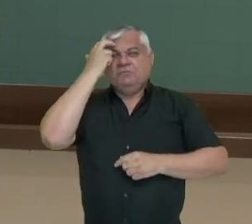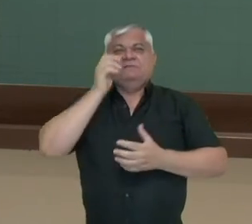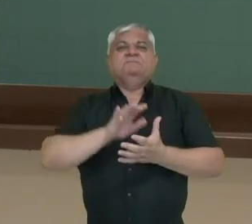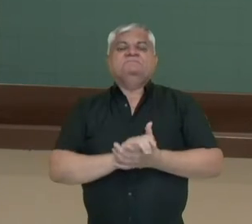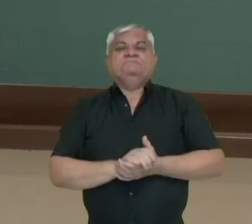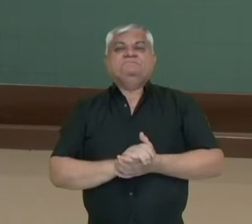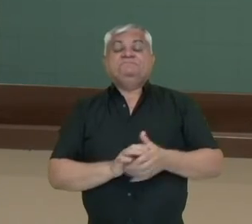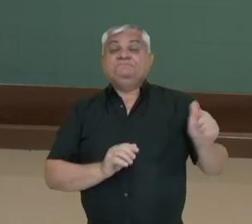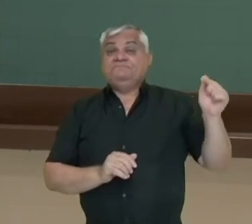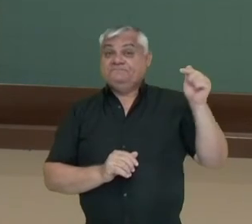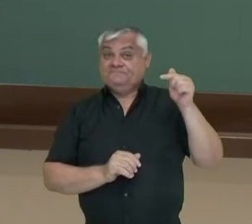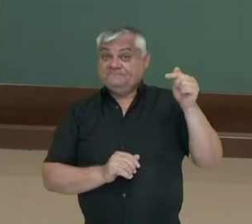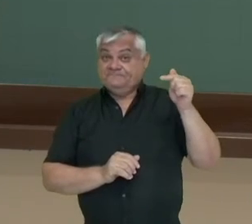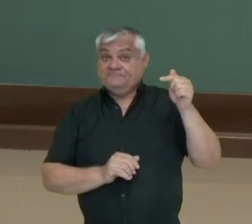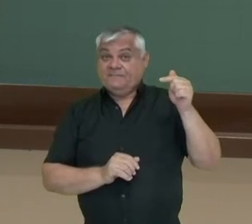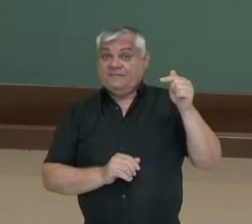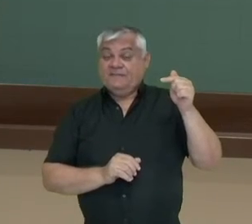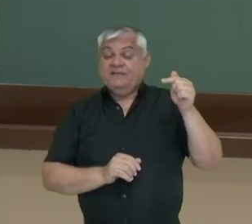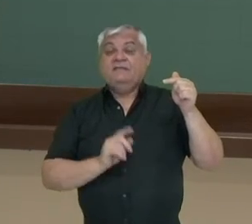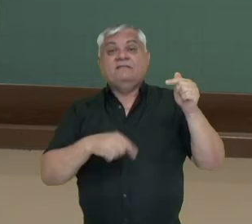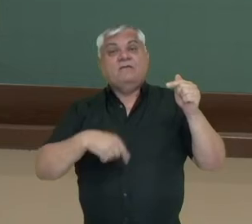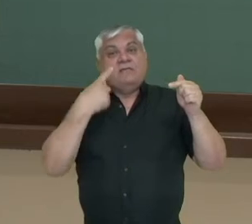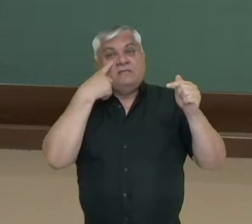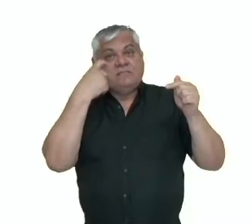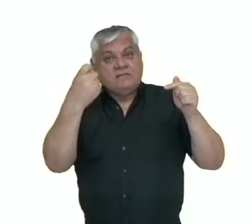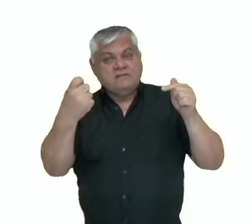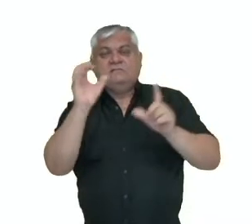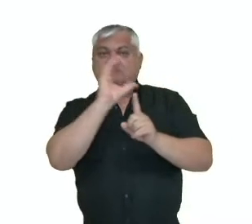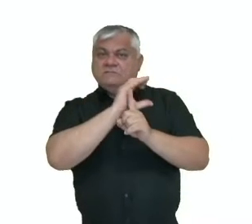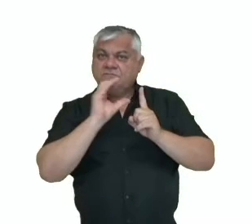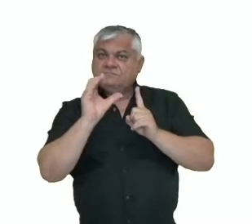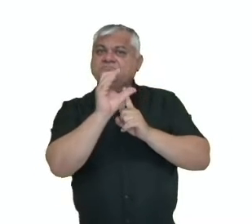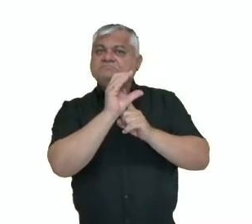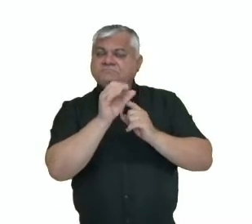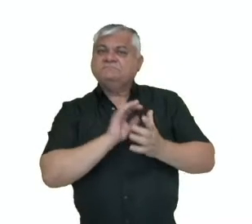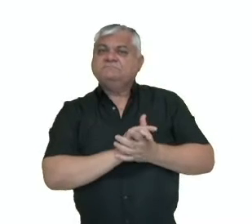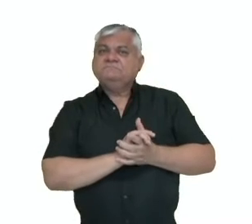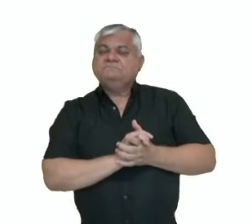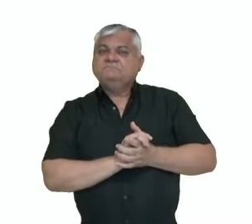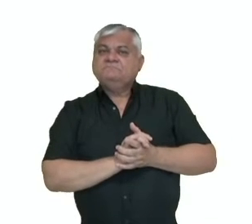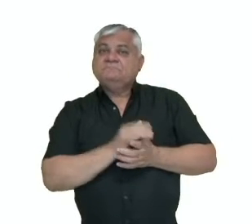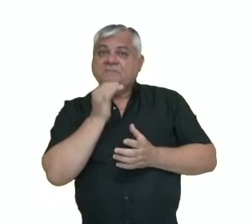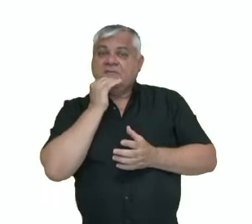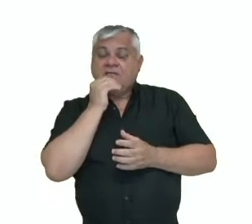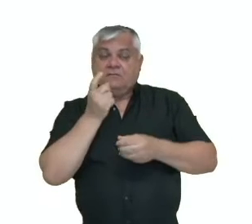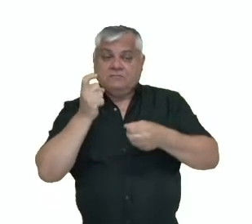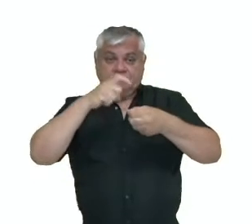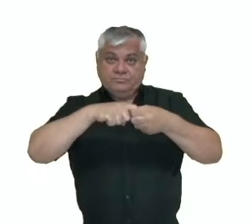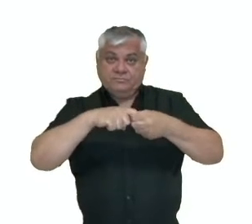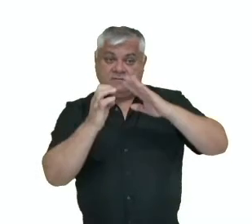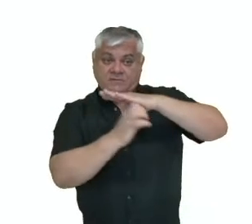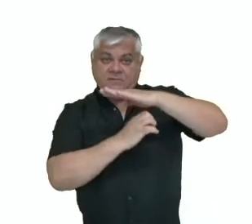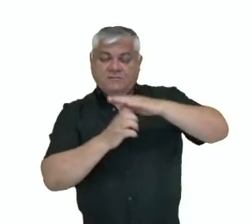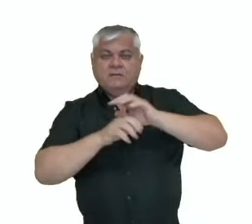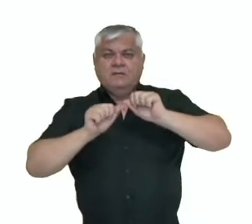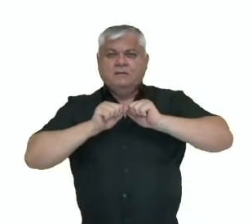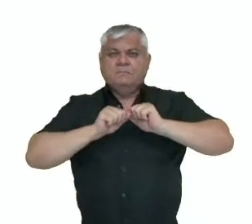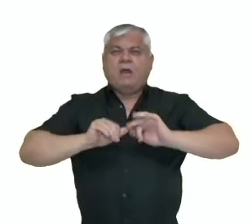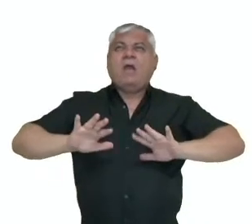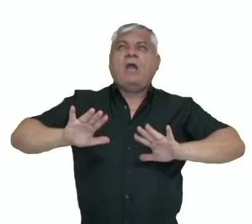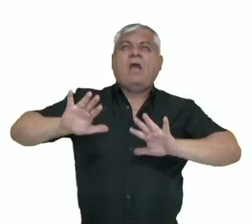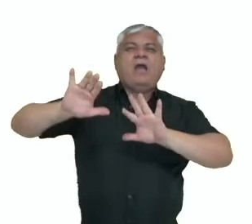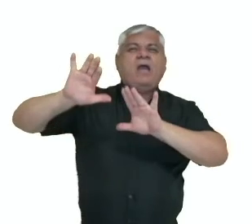E o sétimo princípio, interesse da comunidade. O cooperativismo possa se espalhar pelo mundo inteiro. A